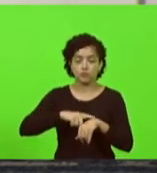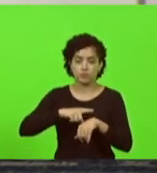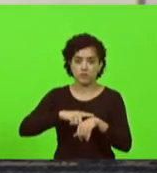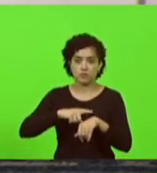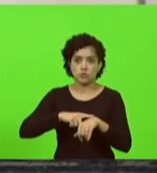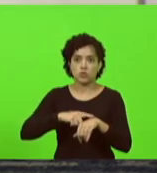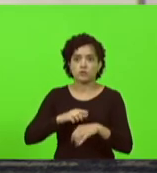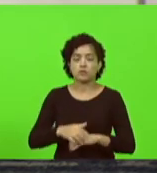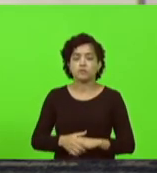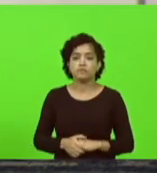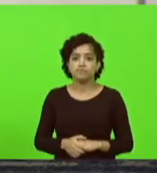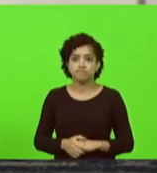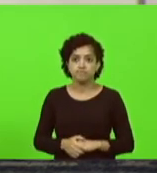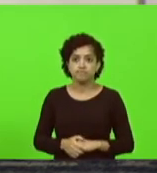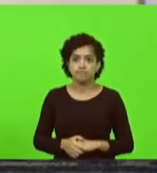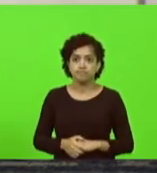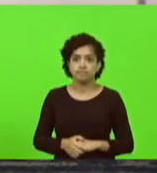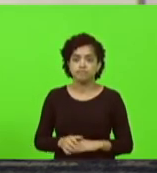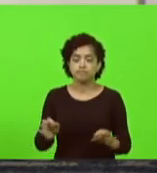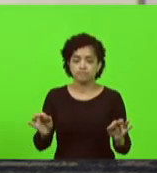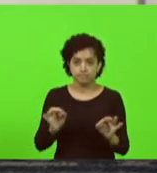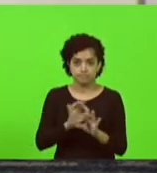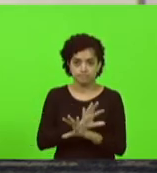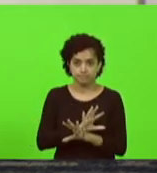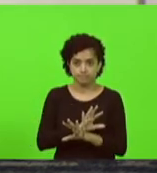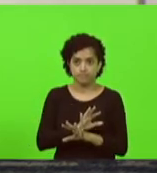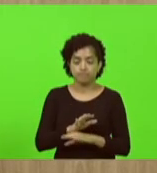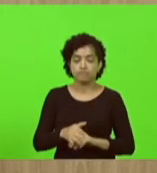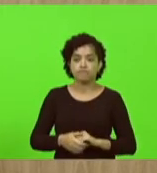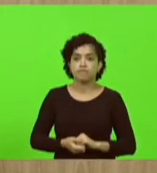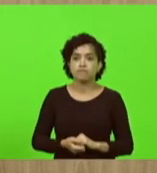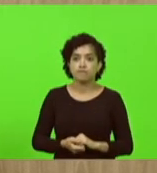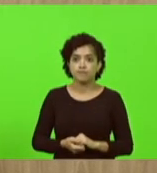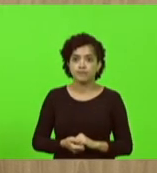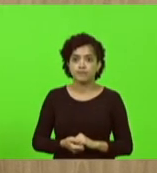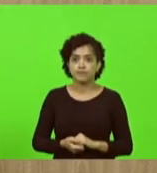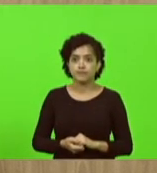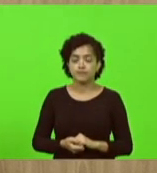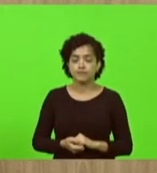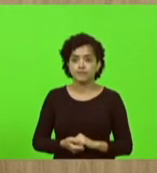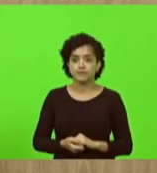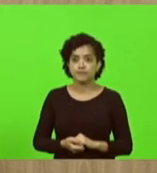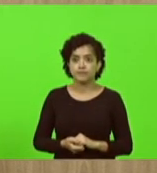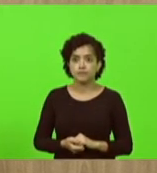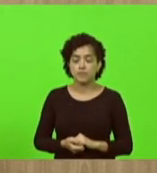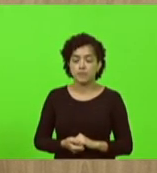regimental. Está encerrada a presente sessão. Obrigado a todos.